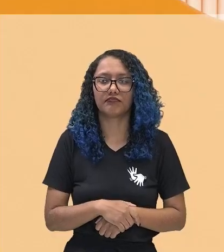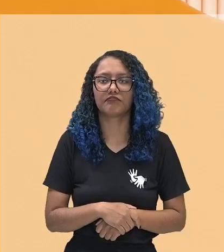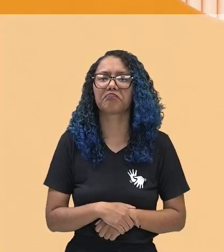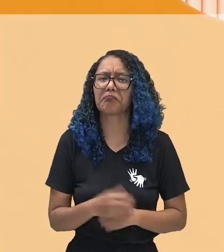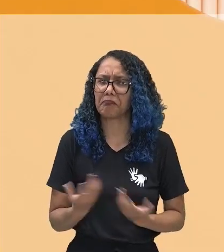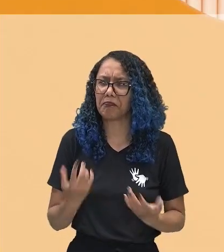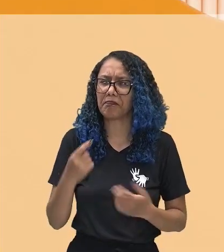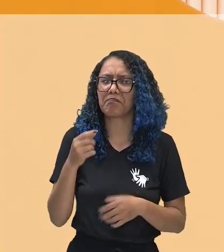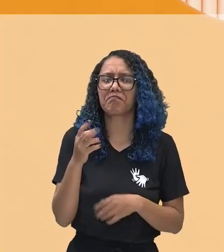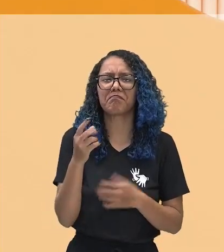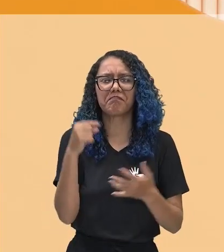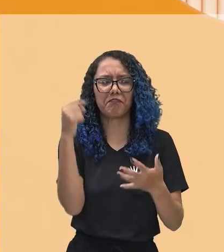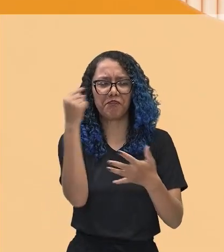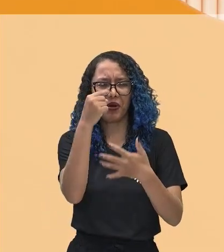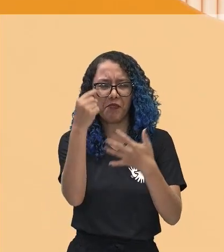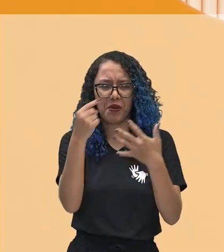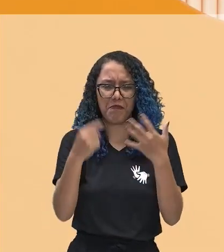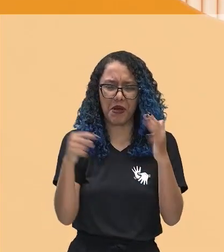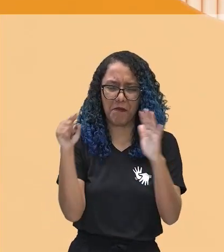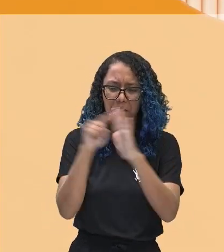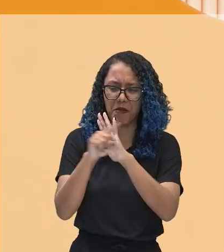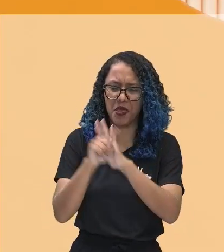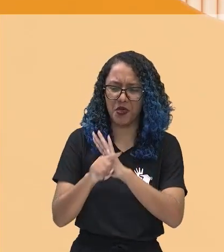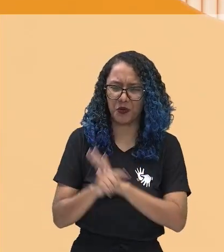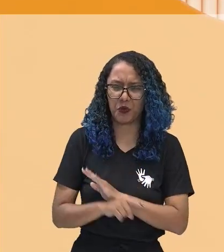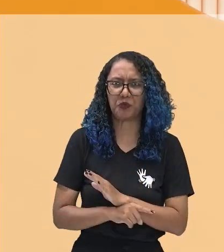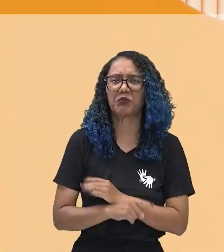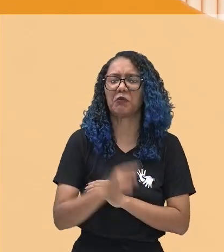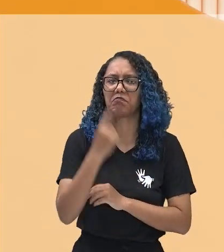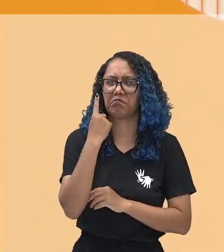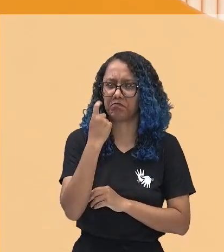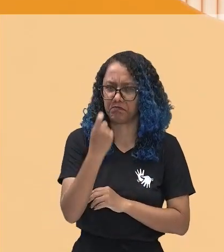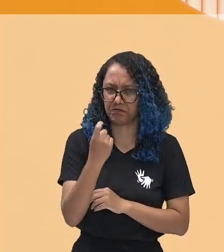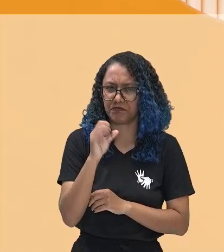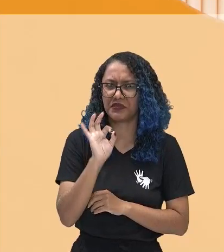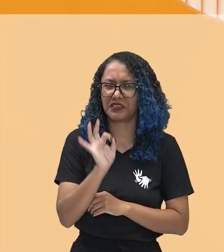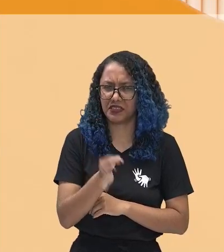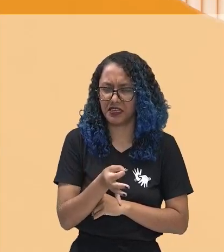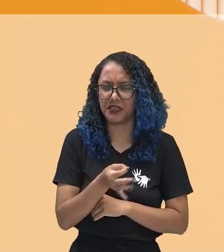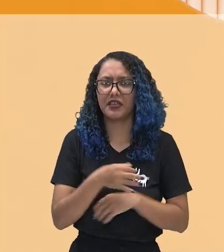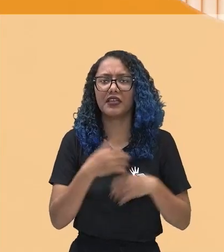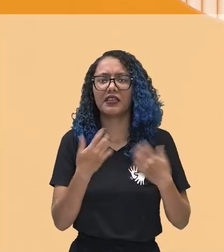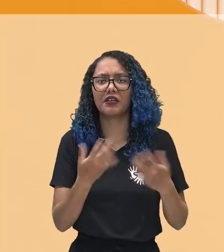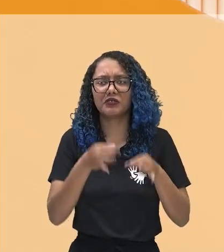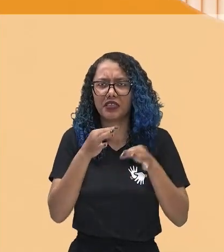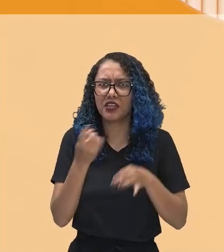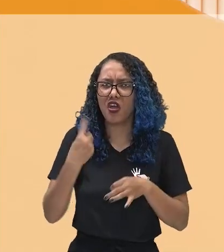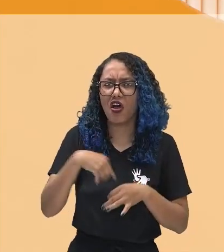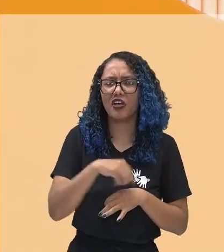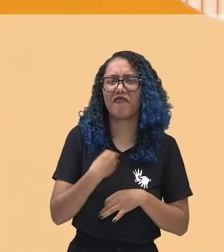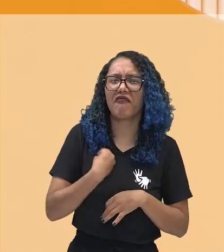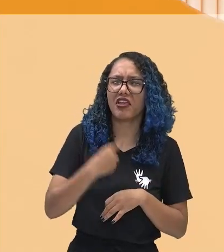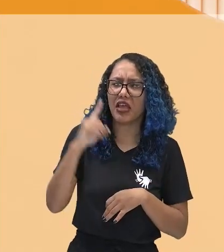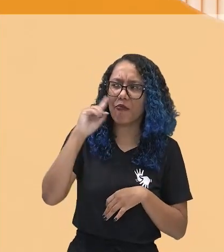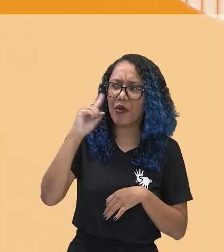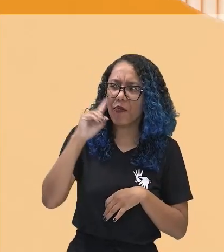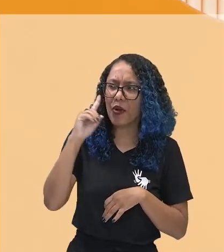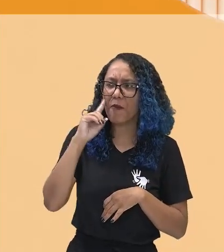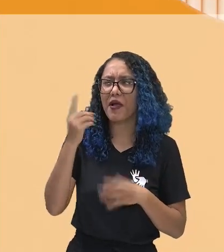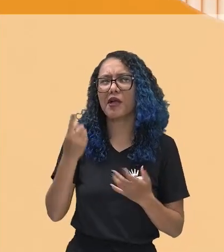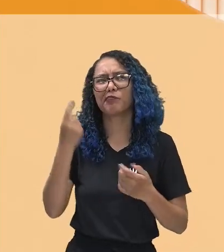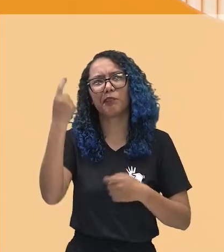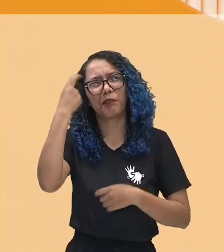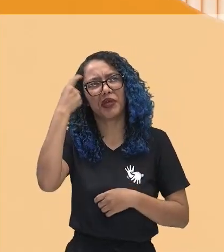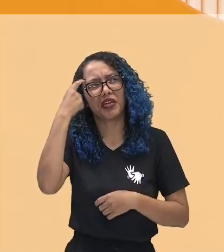questionamentos interessantes aqui, né? Nós, com certeza, no dia a dia da nossa vida, nós nos fazemos